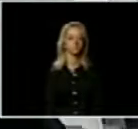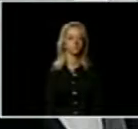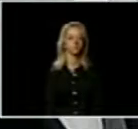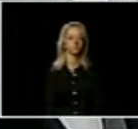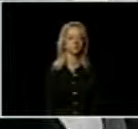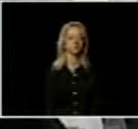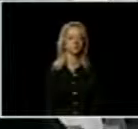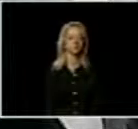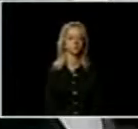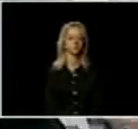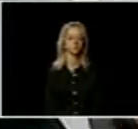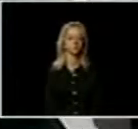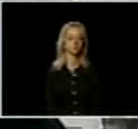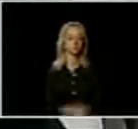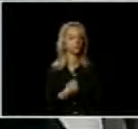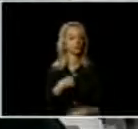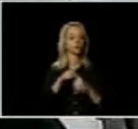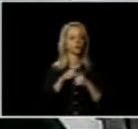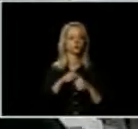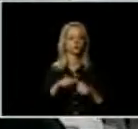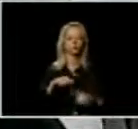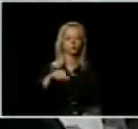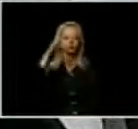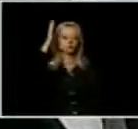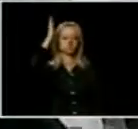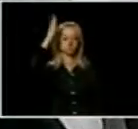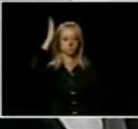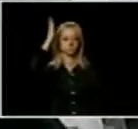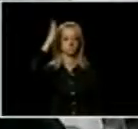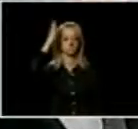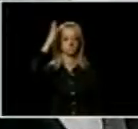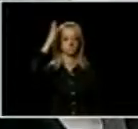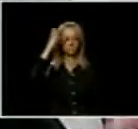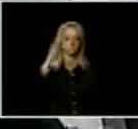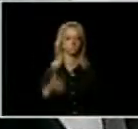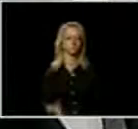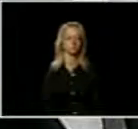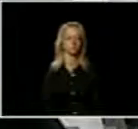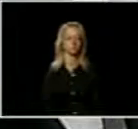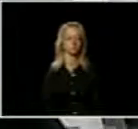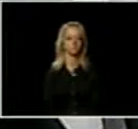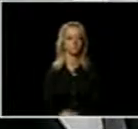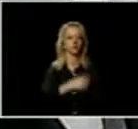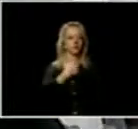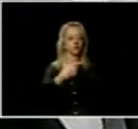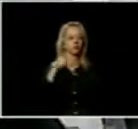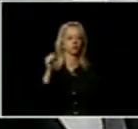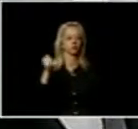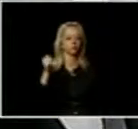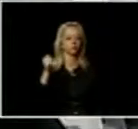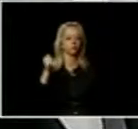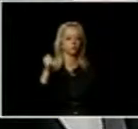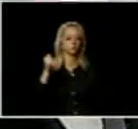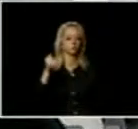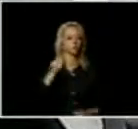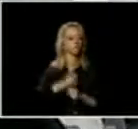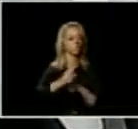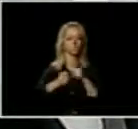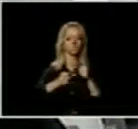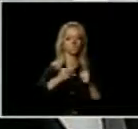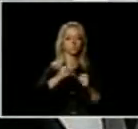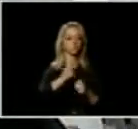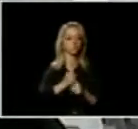Eu estou aqui em Taubaté fazem 28 anos, 29 anos. Me considero totalmente um